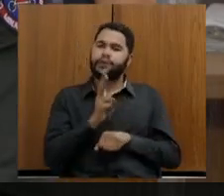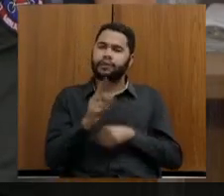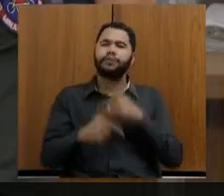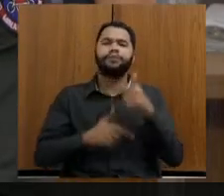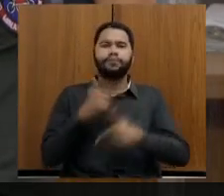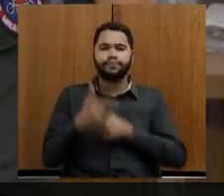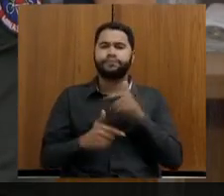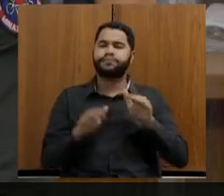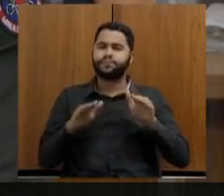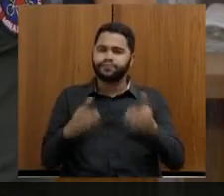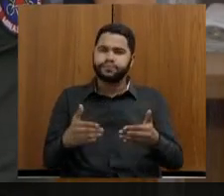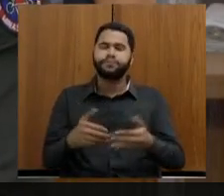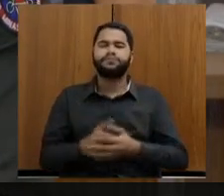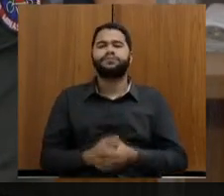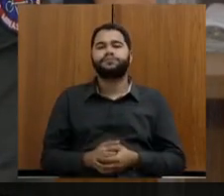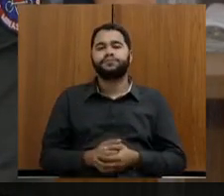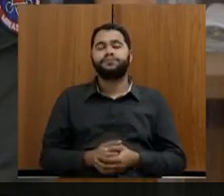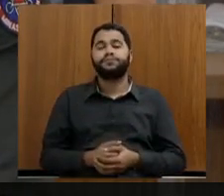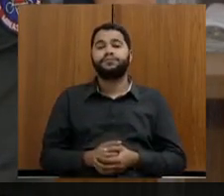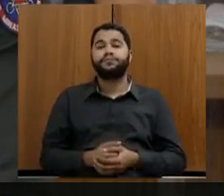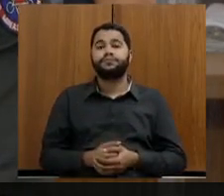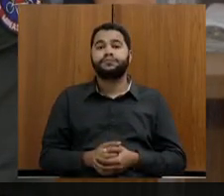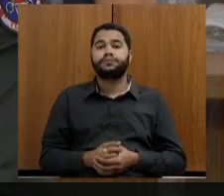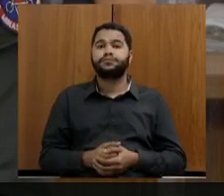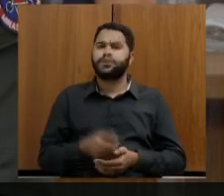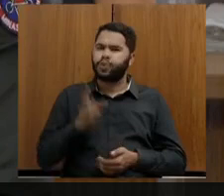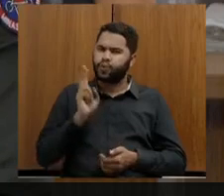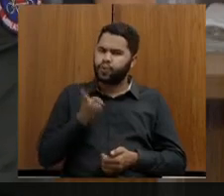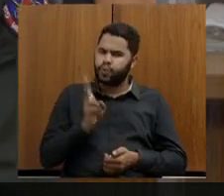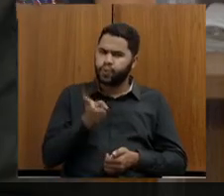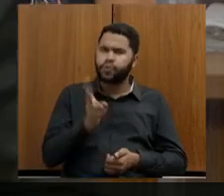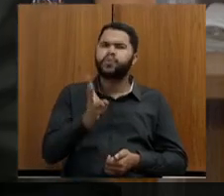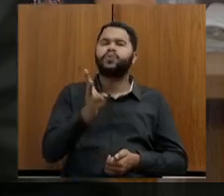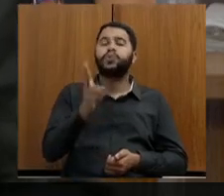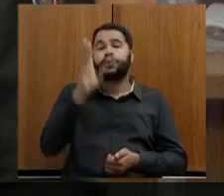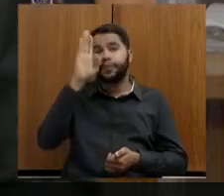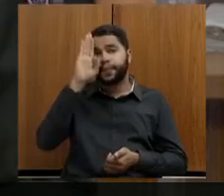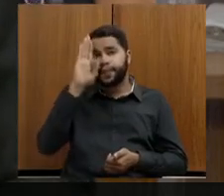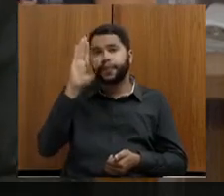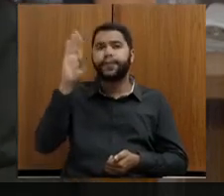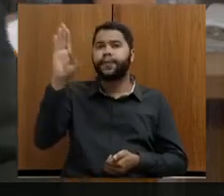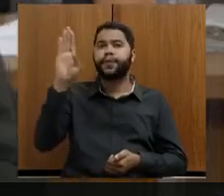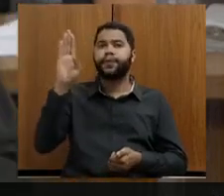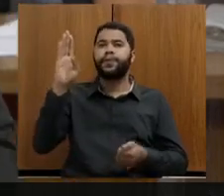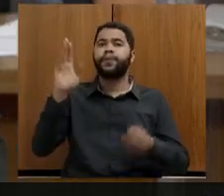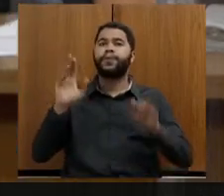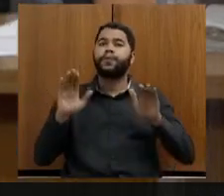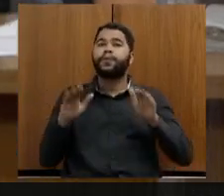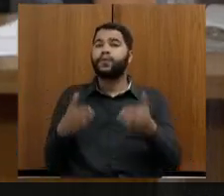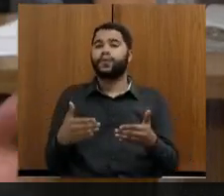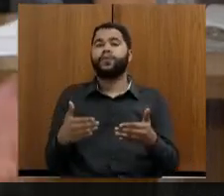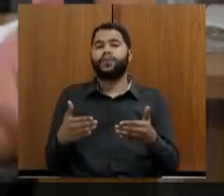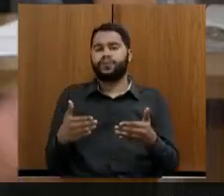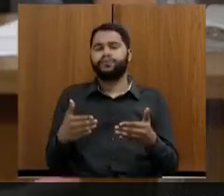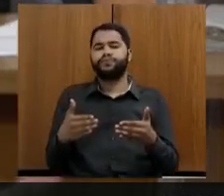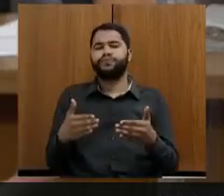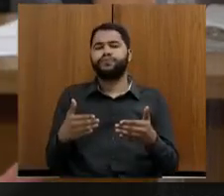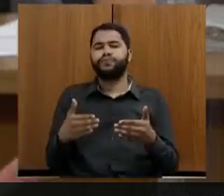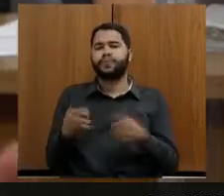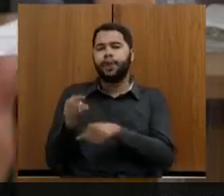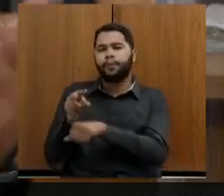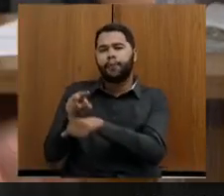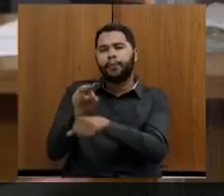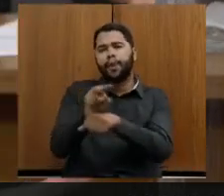atuado muito nesse sentido e vamos continuar muito principalmente no que se refere aí a